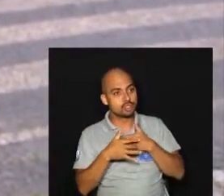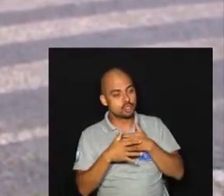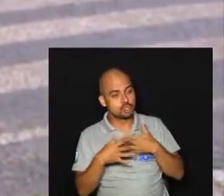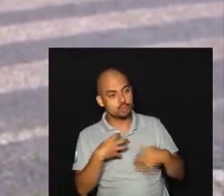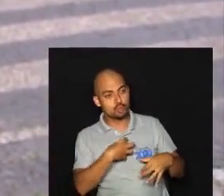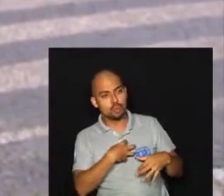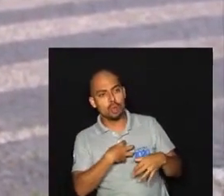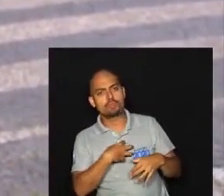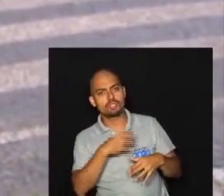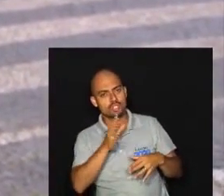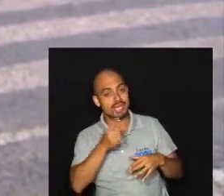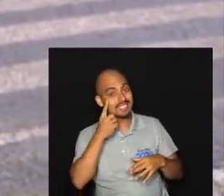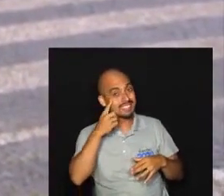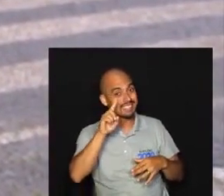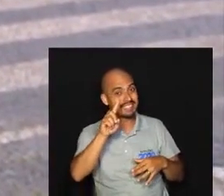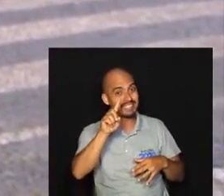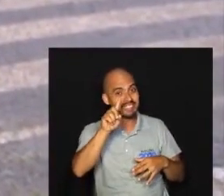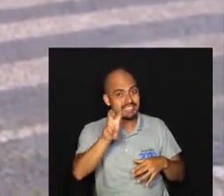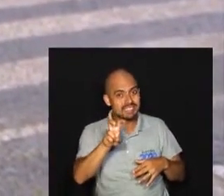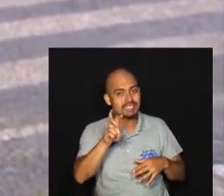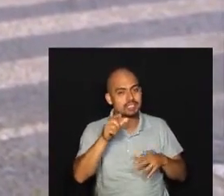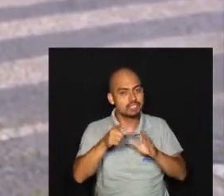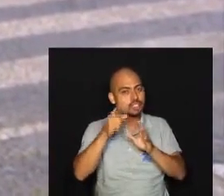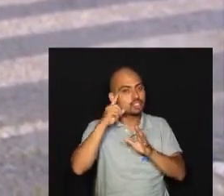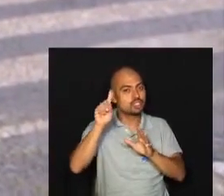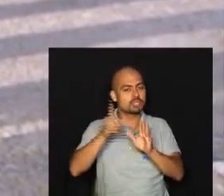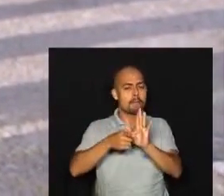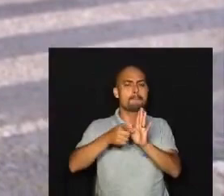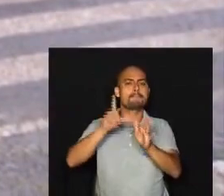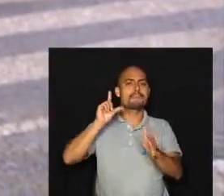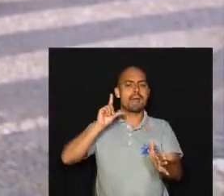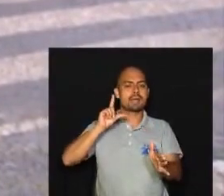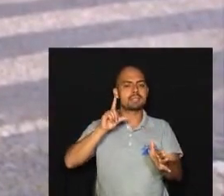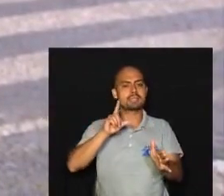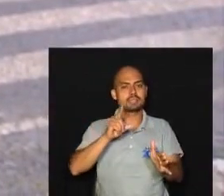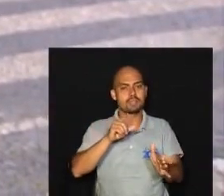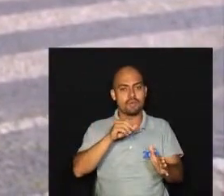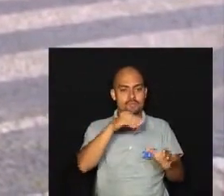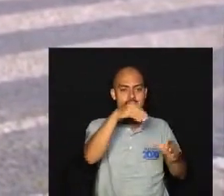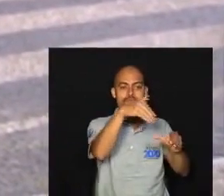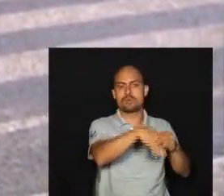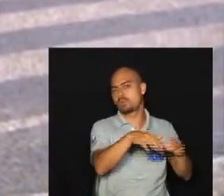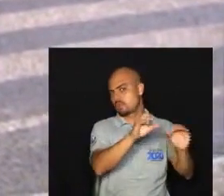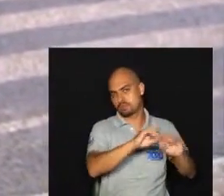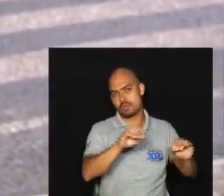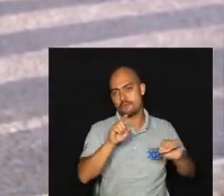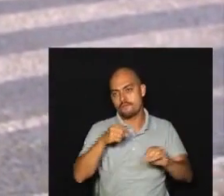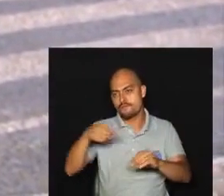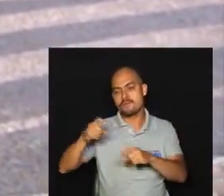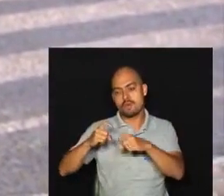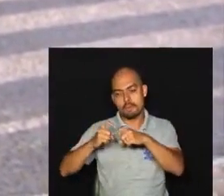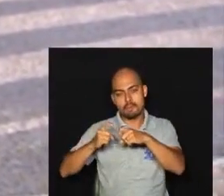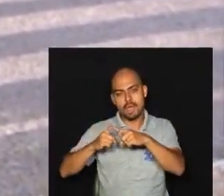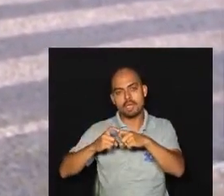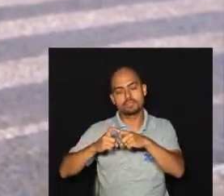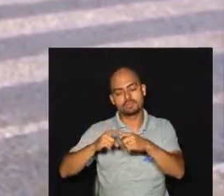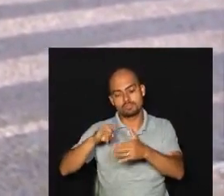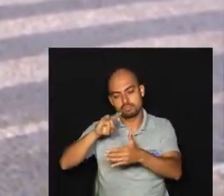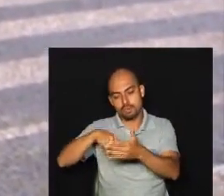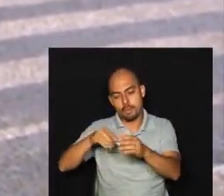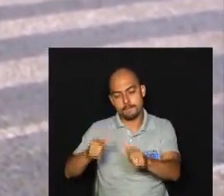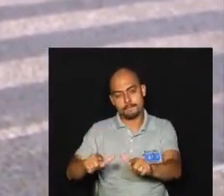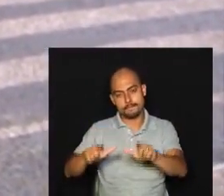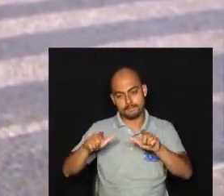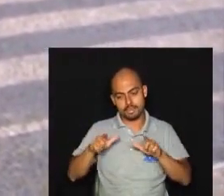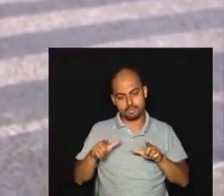15 dias para trás, que não compareça à eleição, não é? Vá ao médico, pegue um atestado, e aí a regra vale do mesmo jeito das